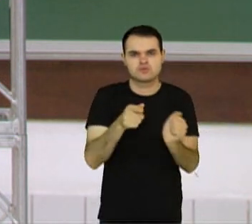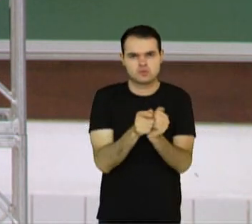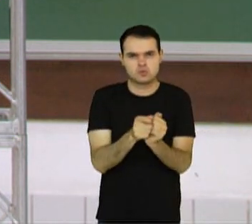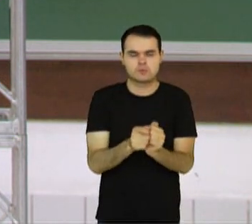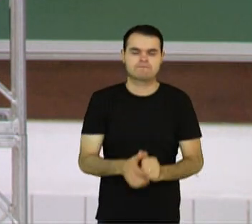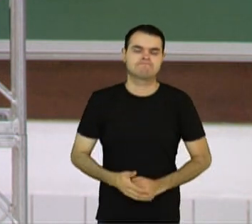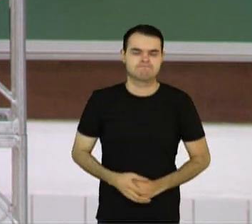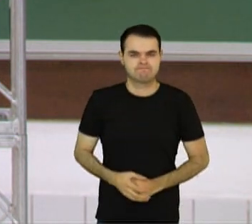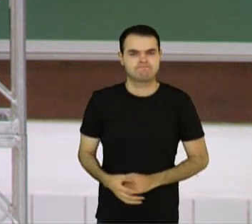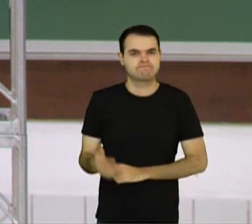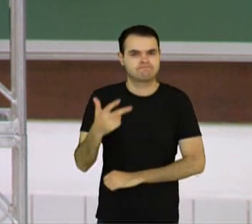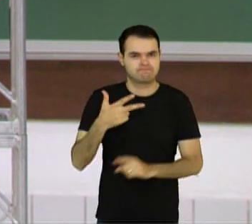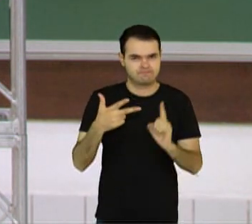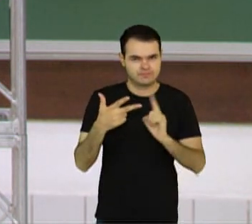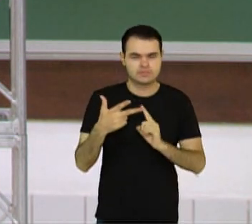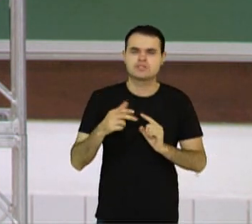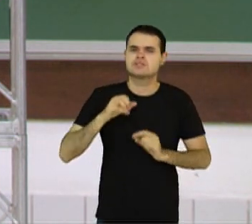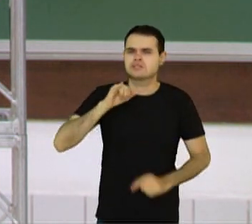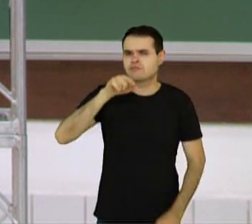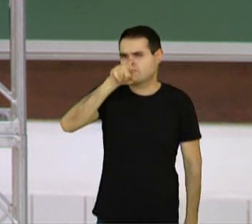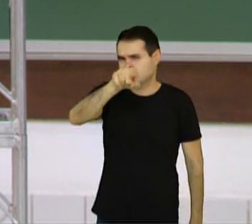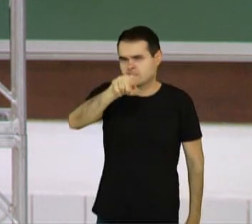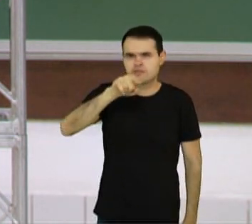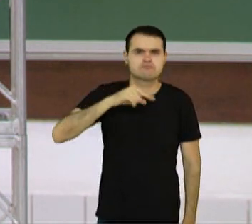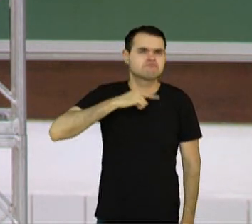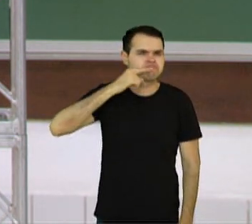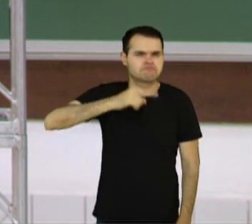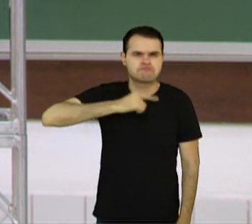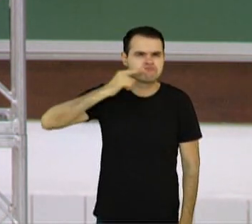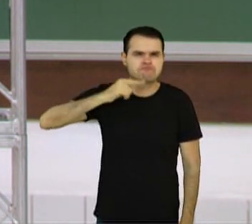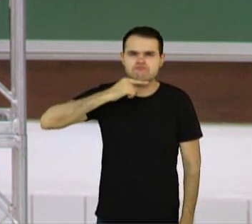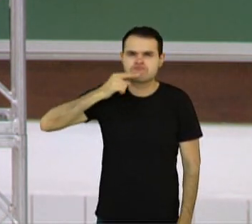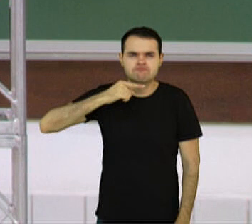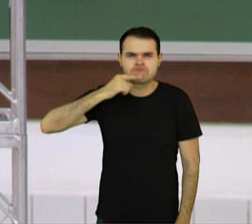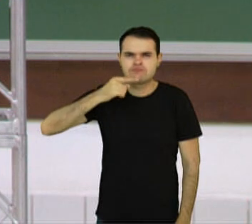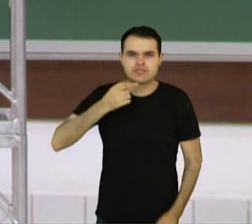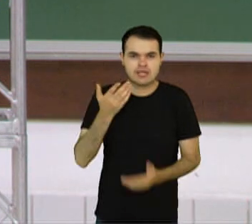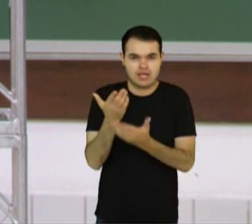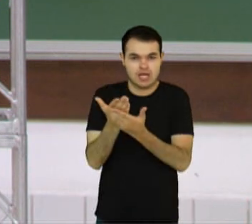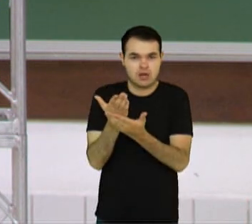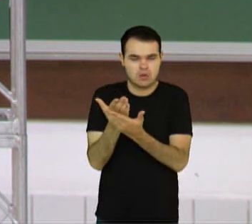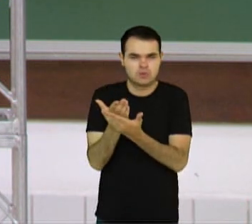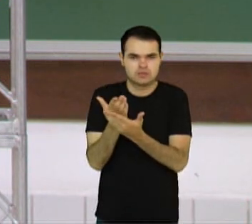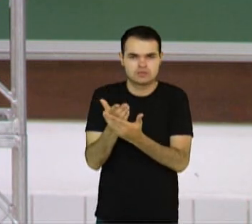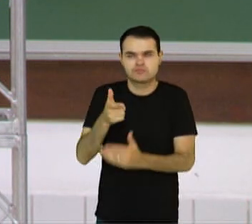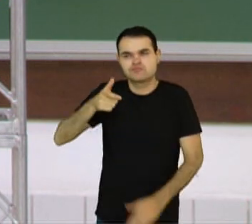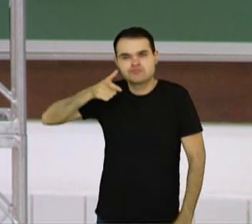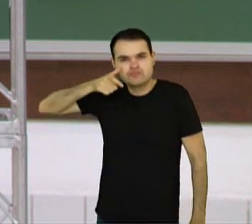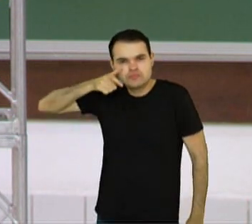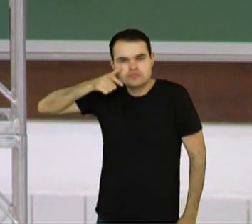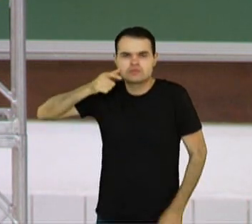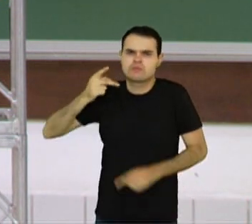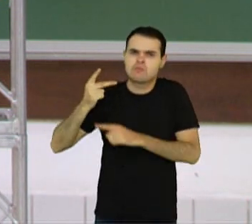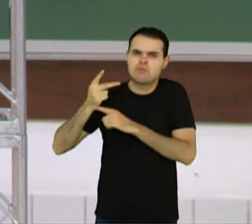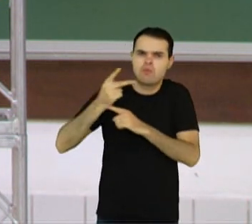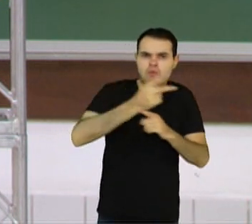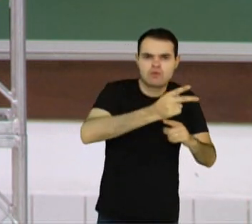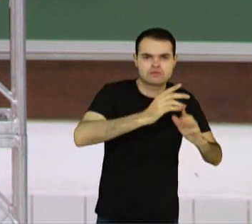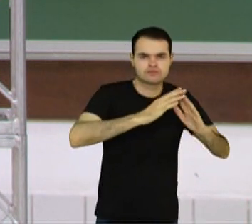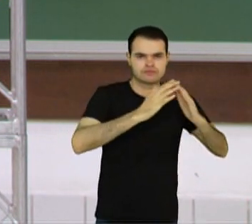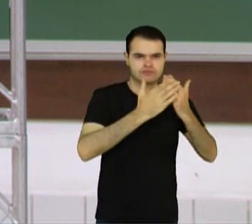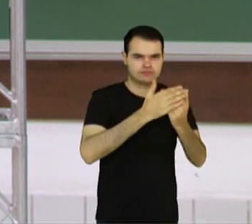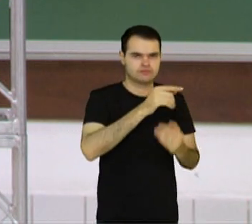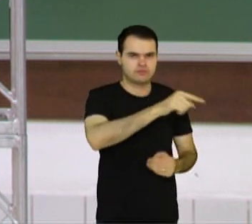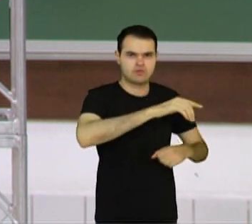esteja acompanhando, você não esteja conseguindo acompanhar as aulas, procure a escola, converse com